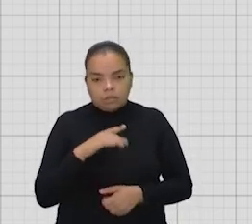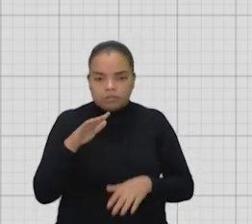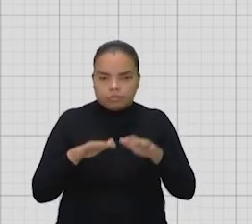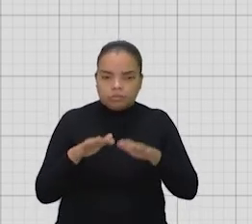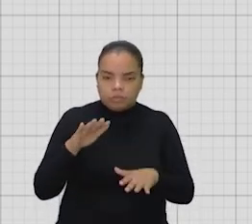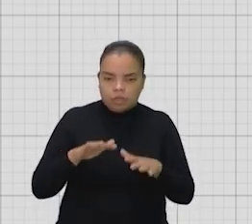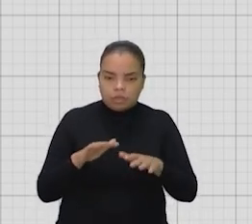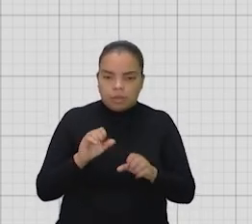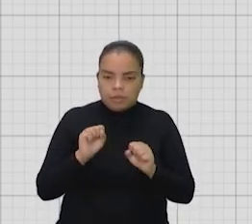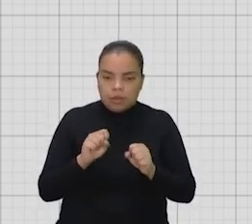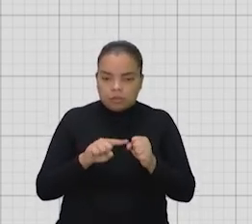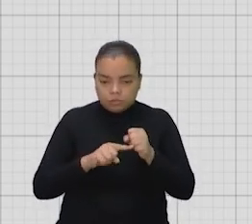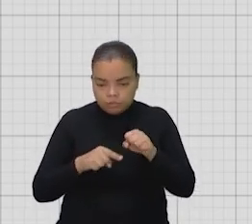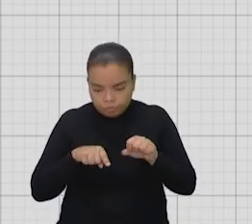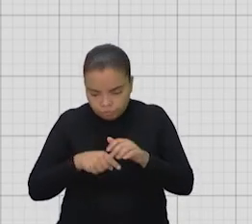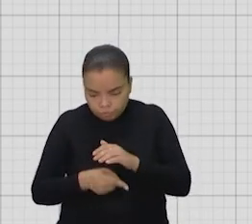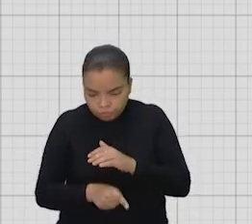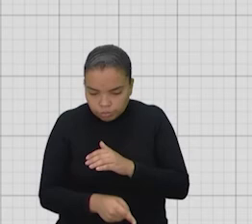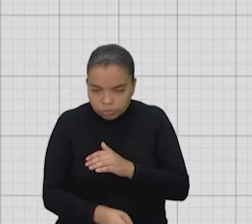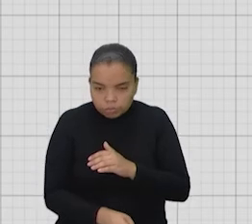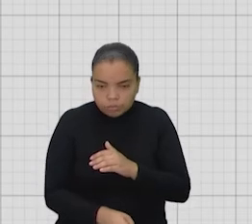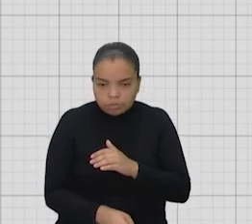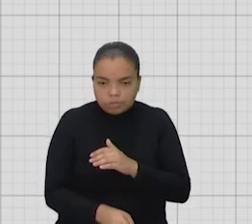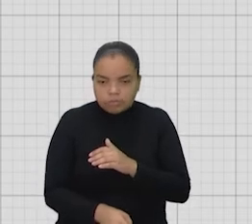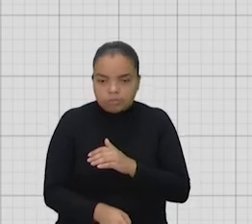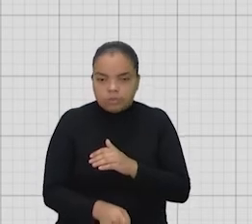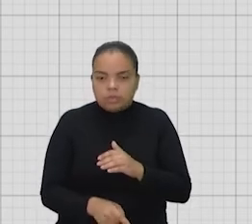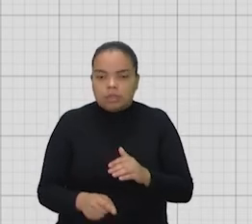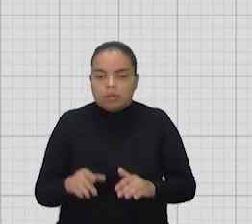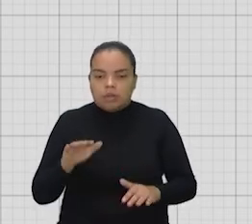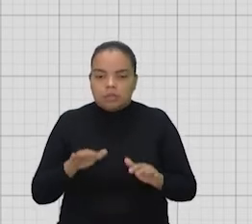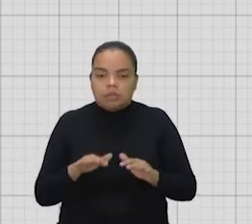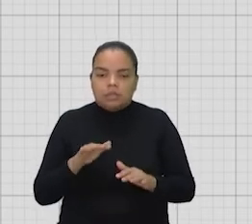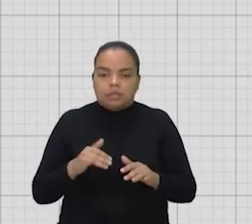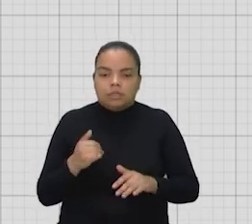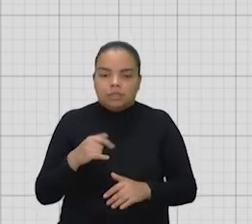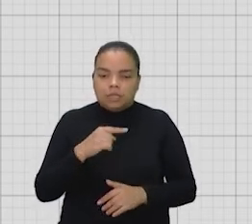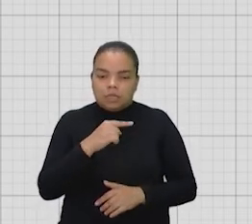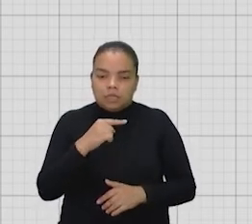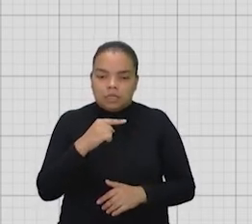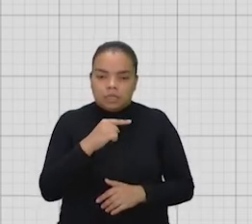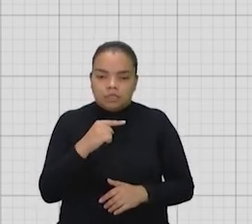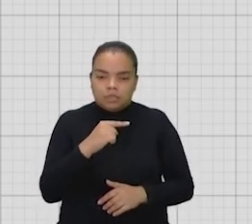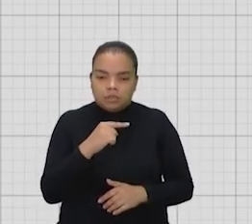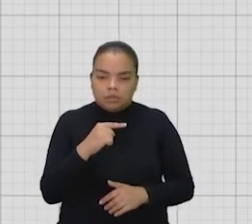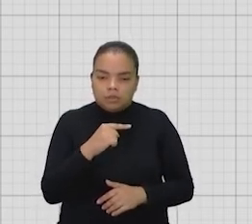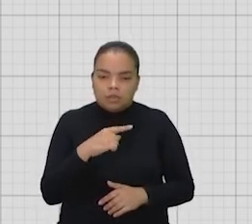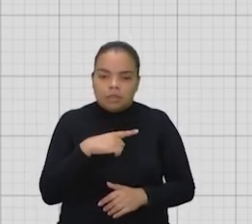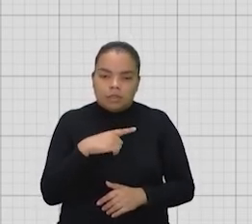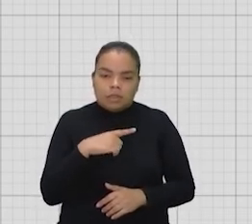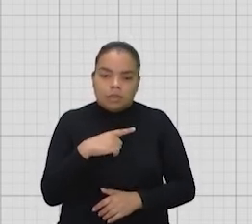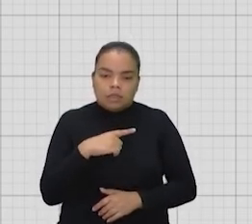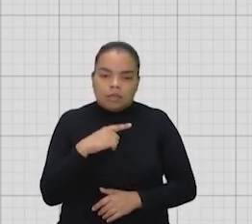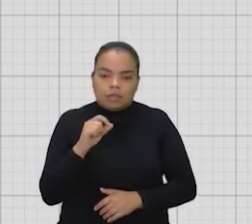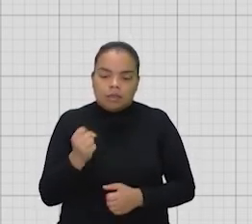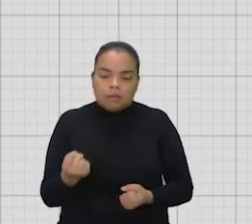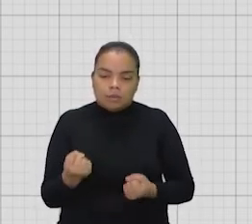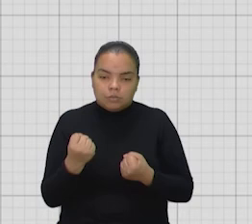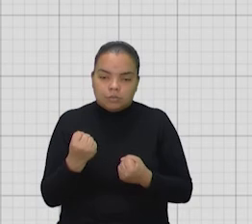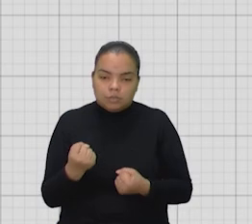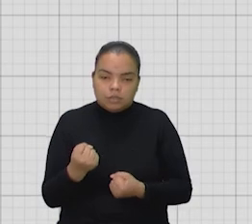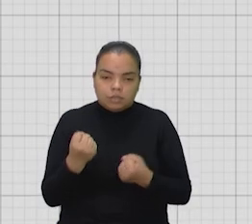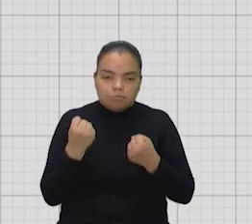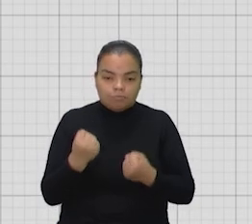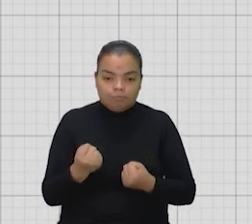aqui faz sentido esse lado negativo. Então, quando a altura é negativa, aqui embaixo é a altura, a gente tem umas pressões maiores,